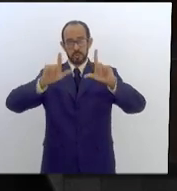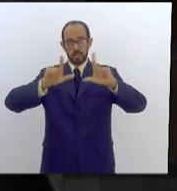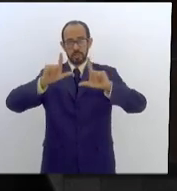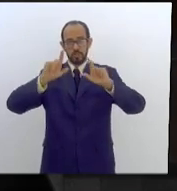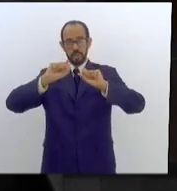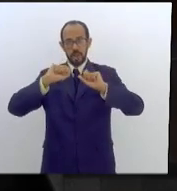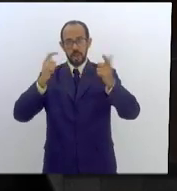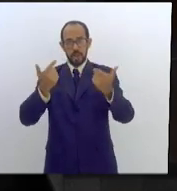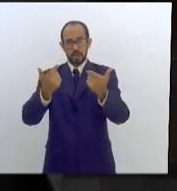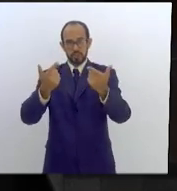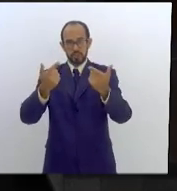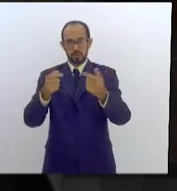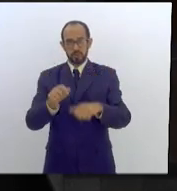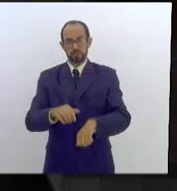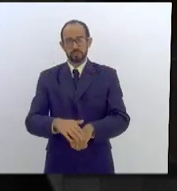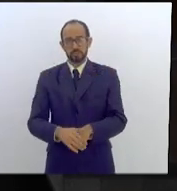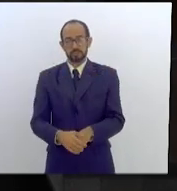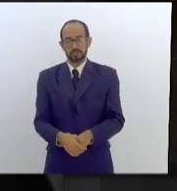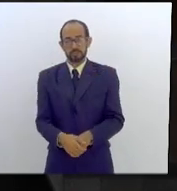alerj